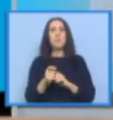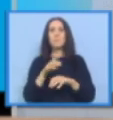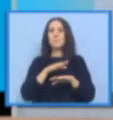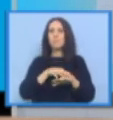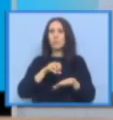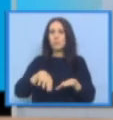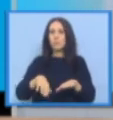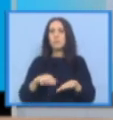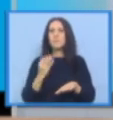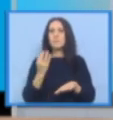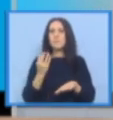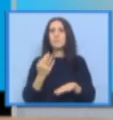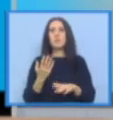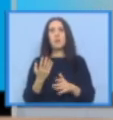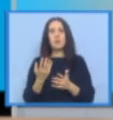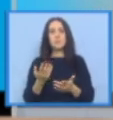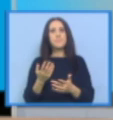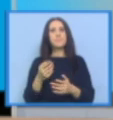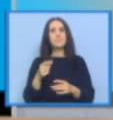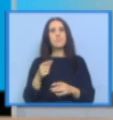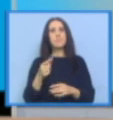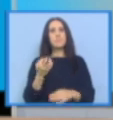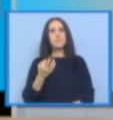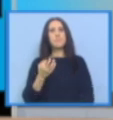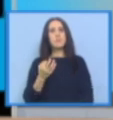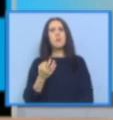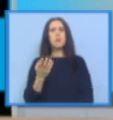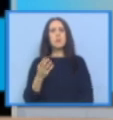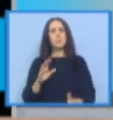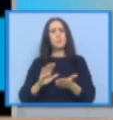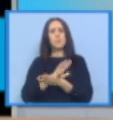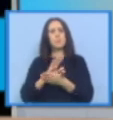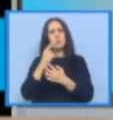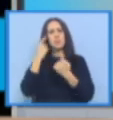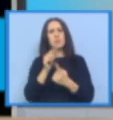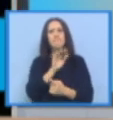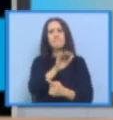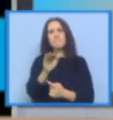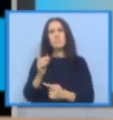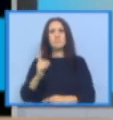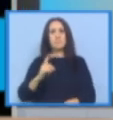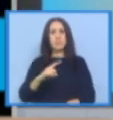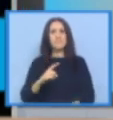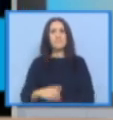também às interpelações que a comunicação social faz.